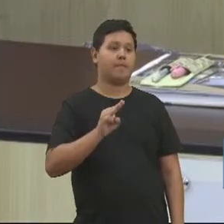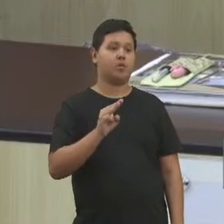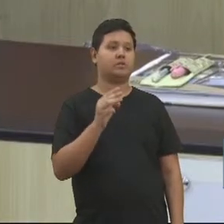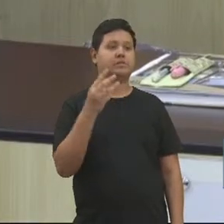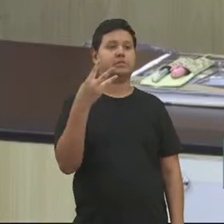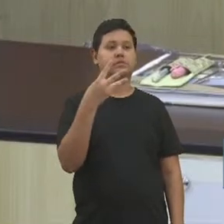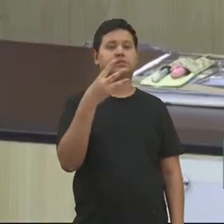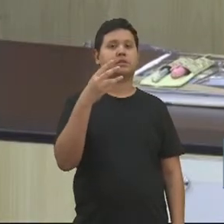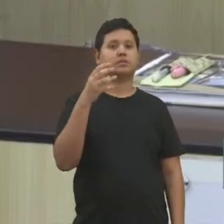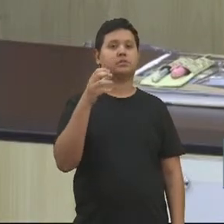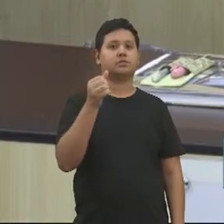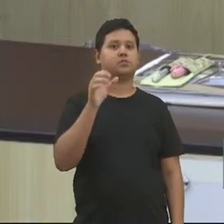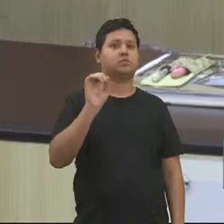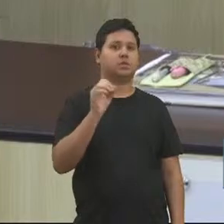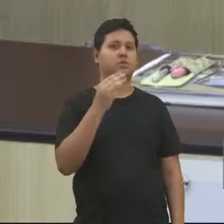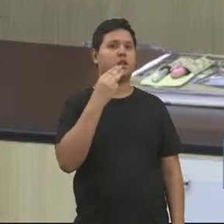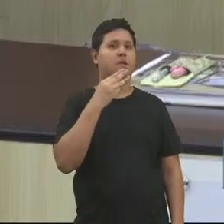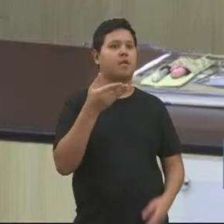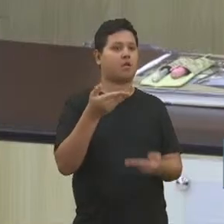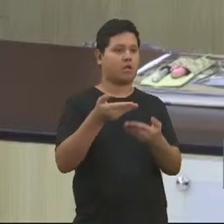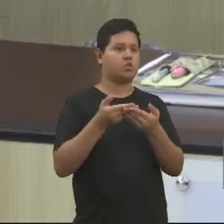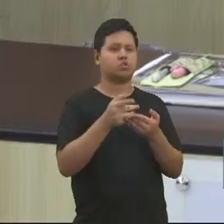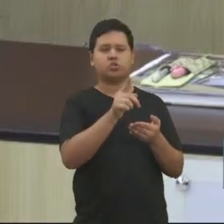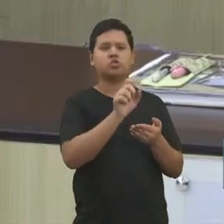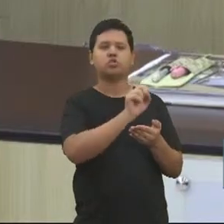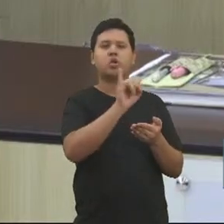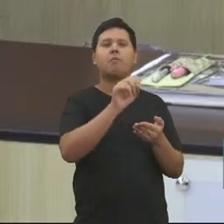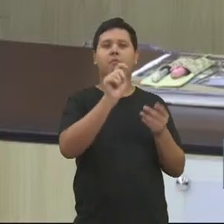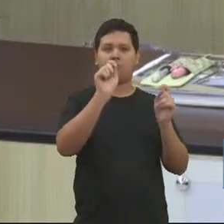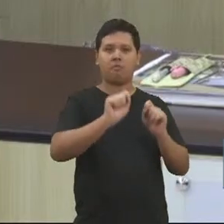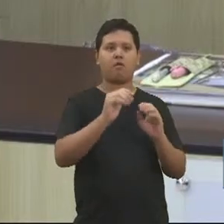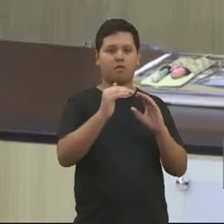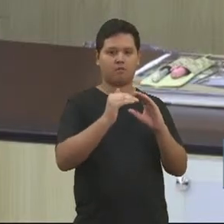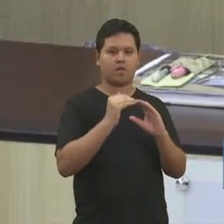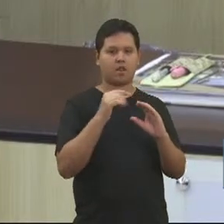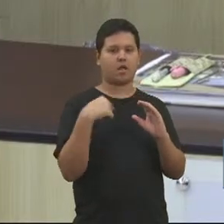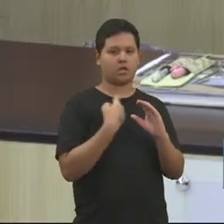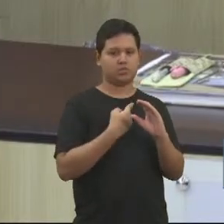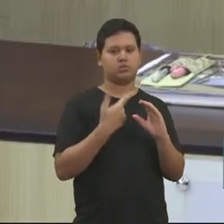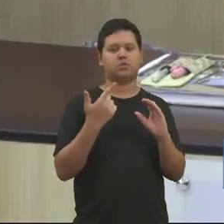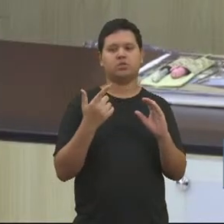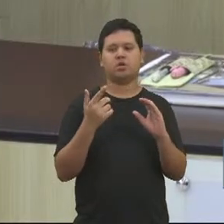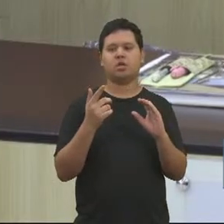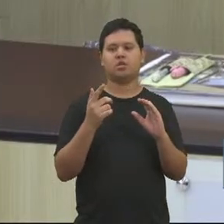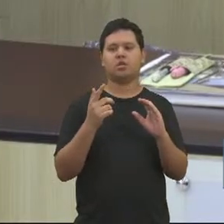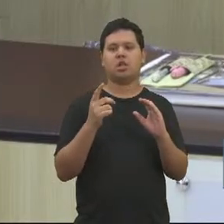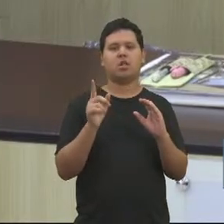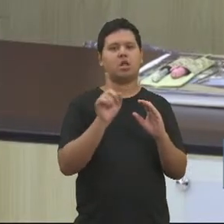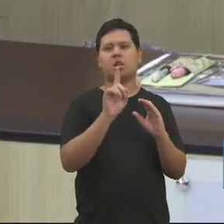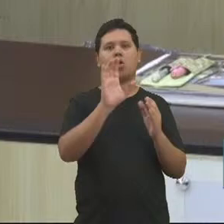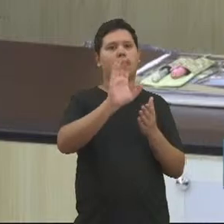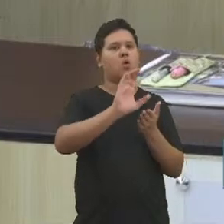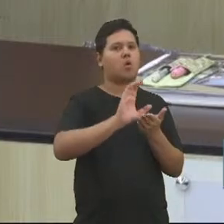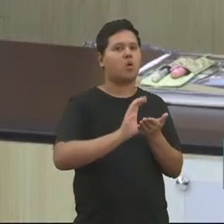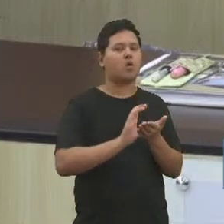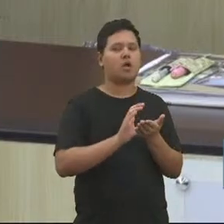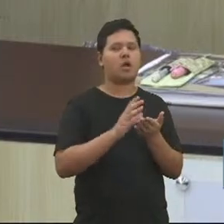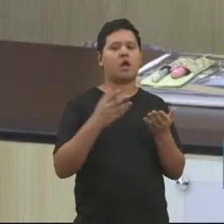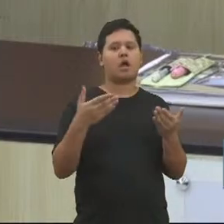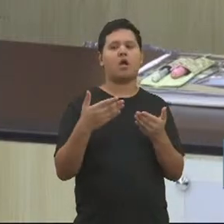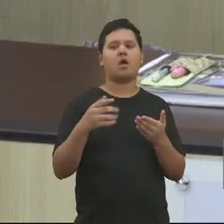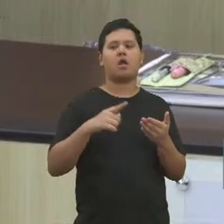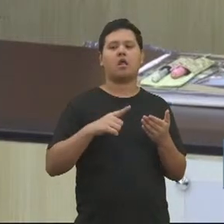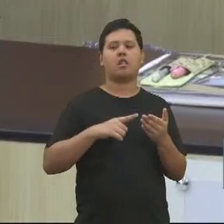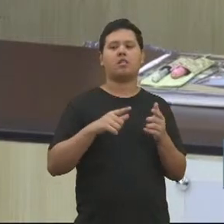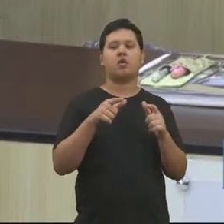260.381.000 para receber. Se você puder reforçar mais uma vez sobre este assunto, que nós deixamos de arrecadar esse valor e acabou entrando